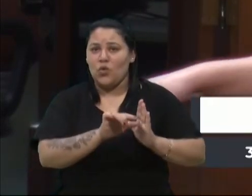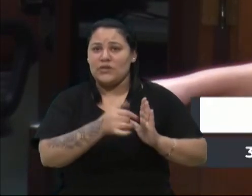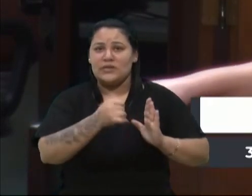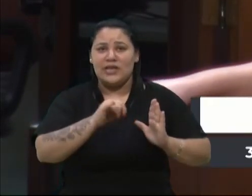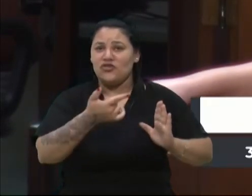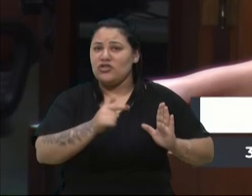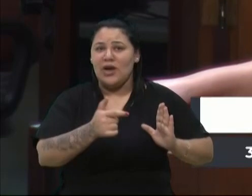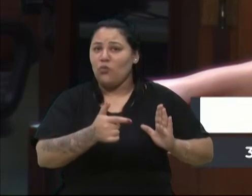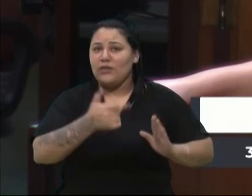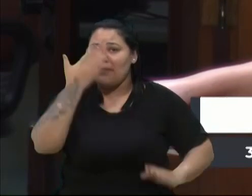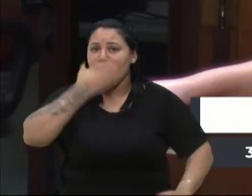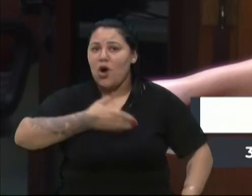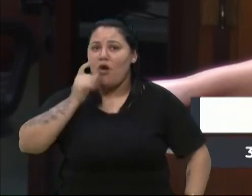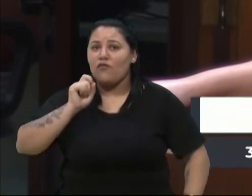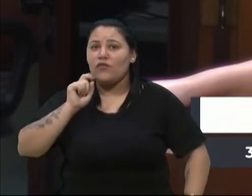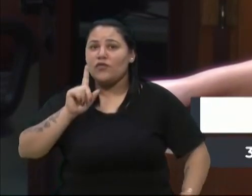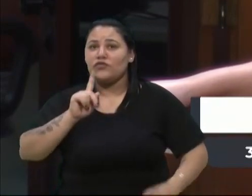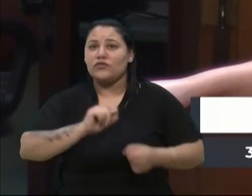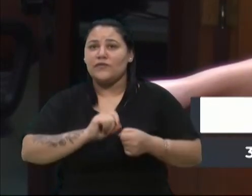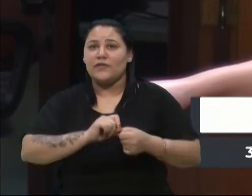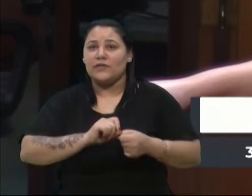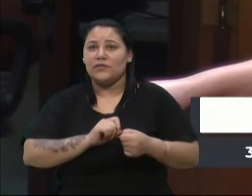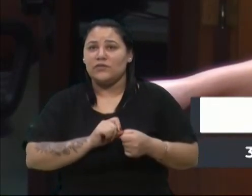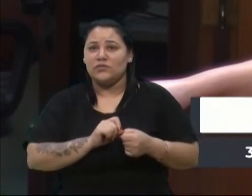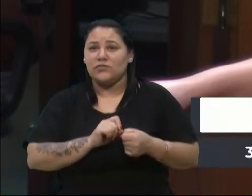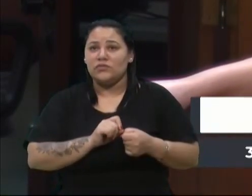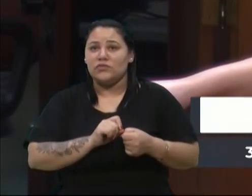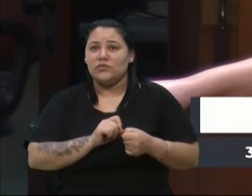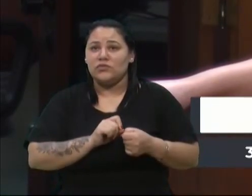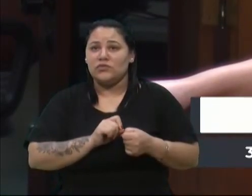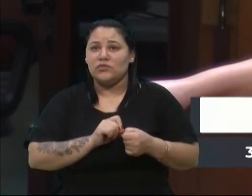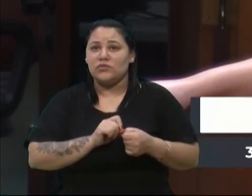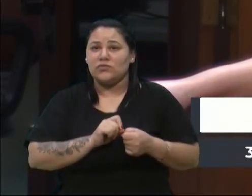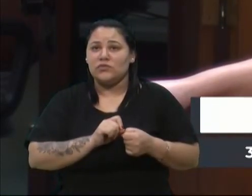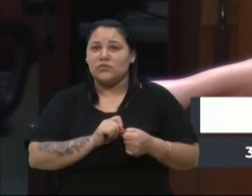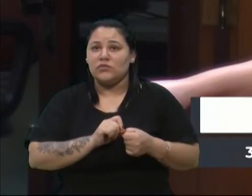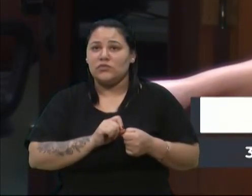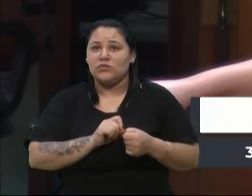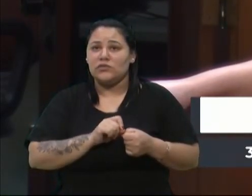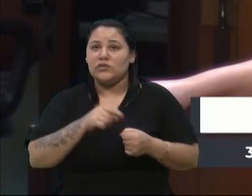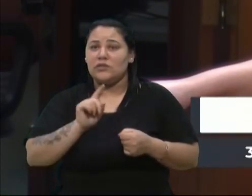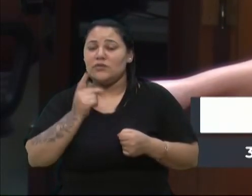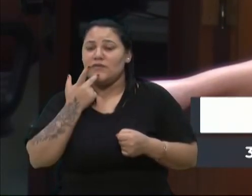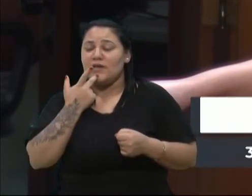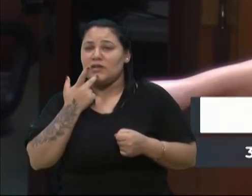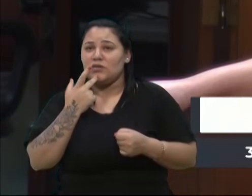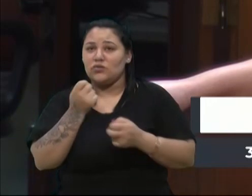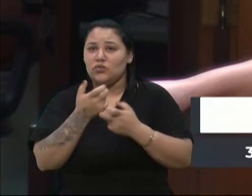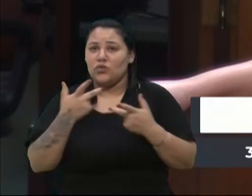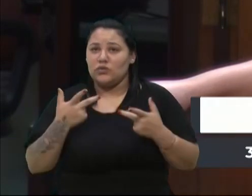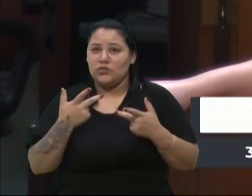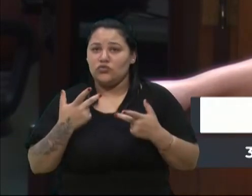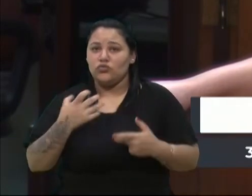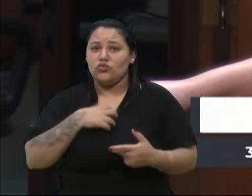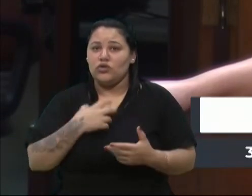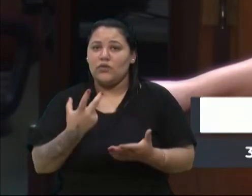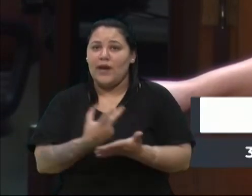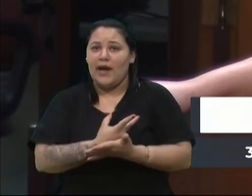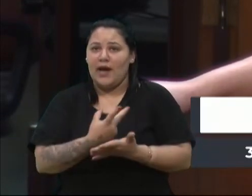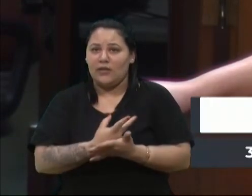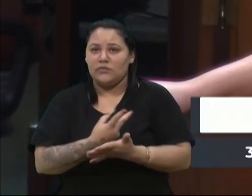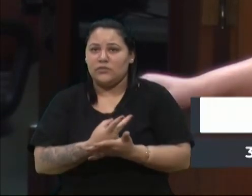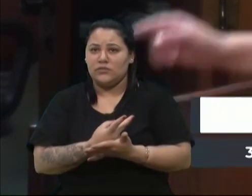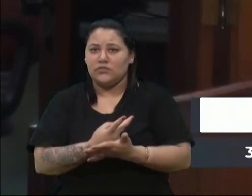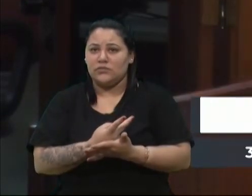prova sobre este fato, a gente está levantando fatores de forma muito leviana. Então,